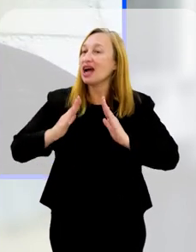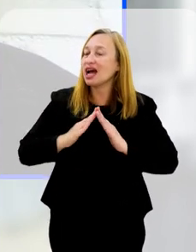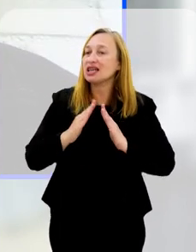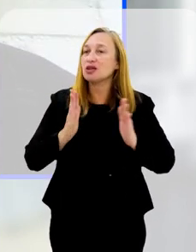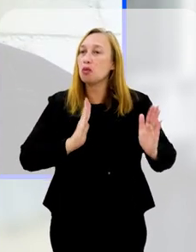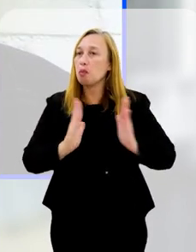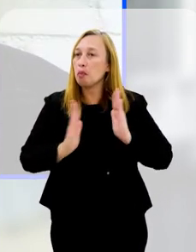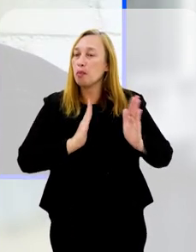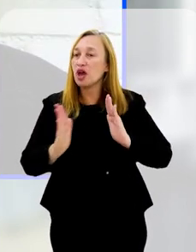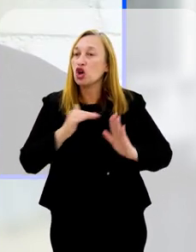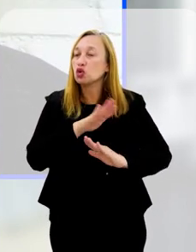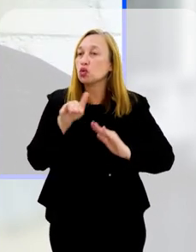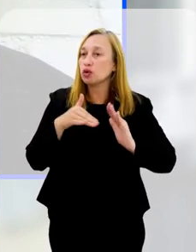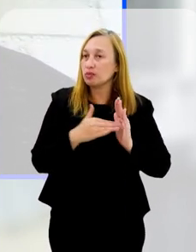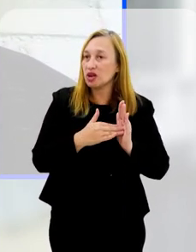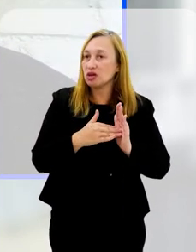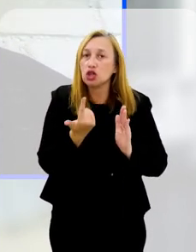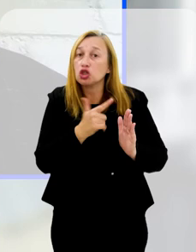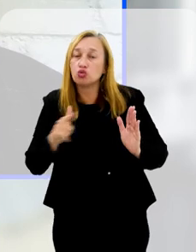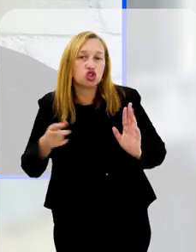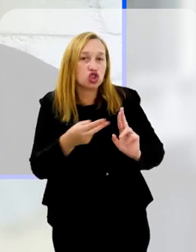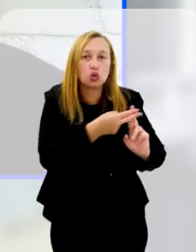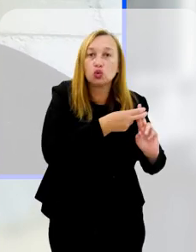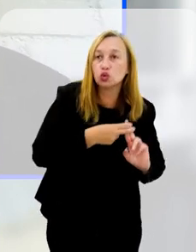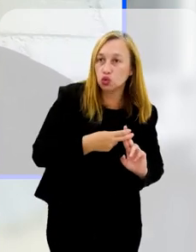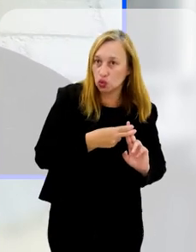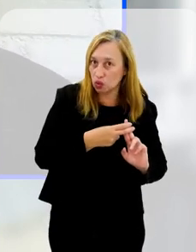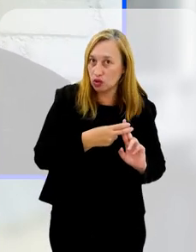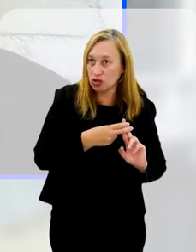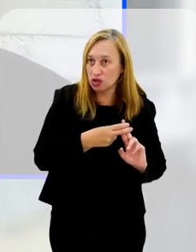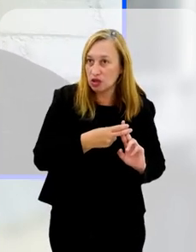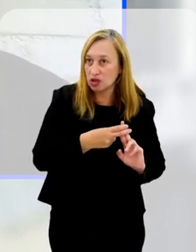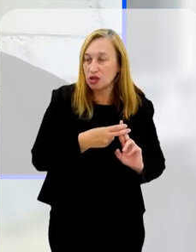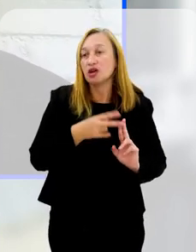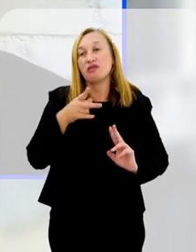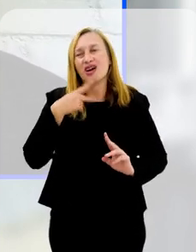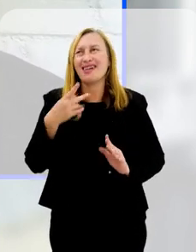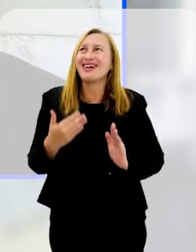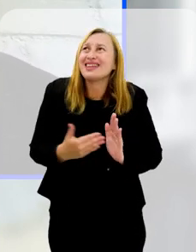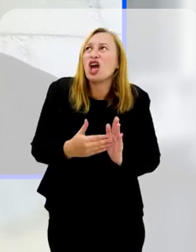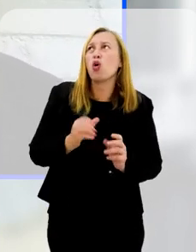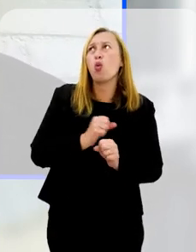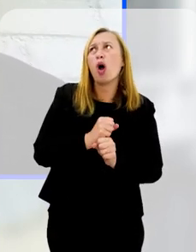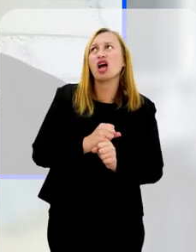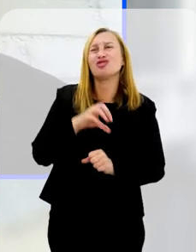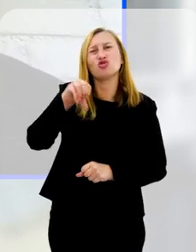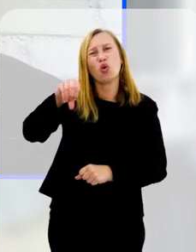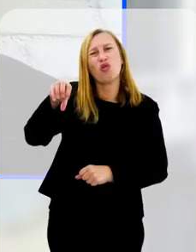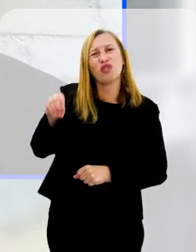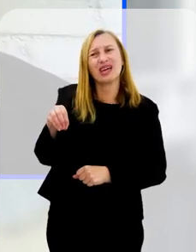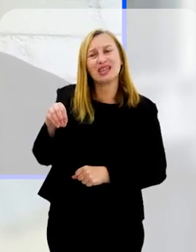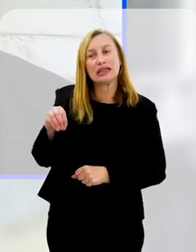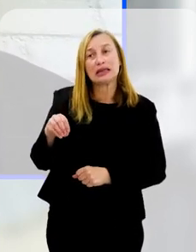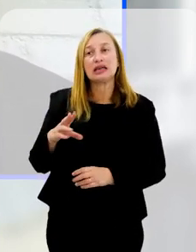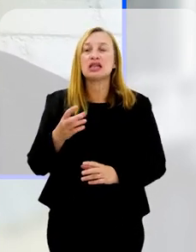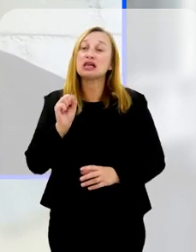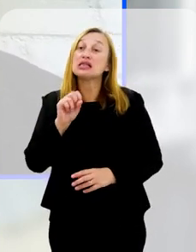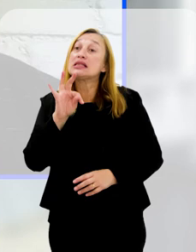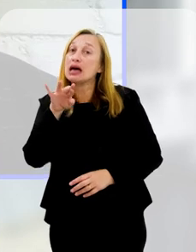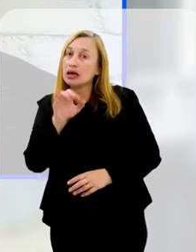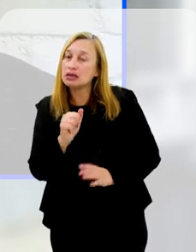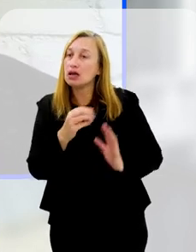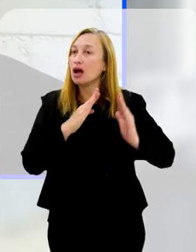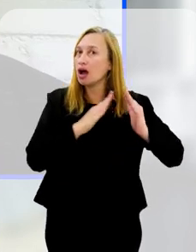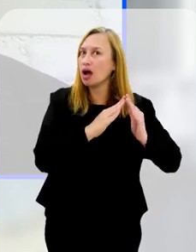casas, durante todo esse período em que não existia o Sistema Único de Saúde, estamos falando então, portanto, até os anos 90,